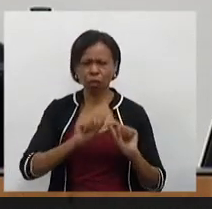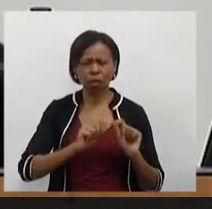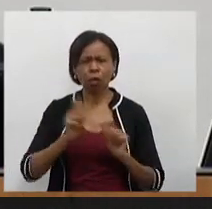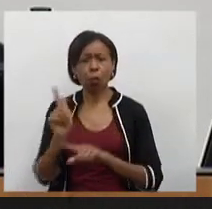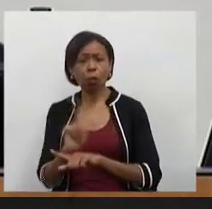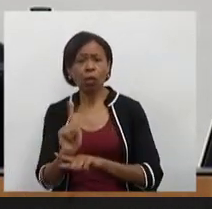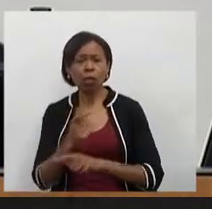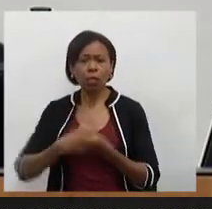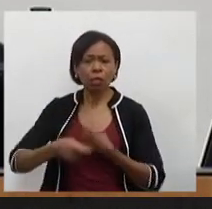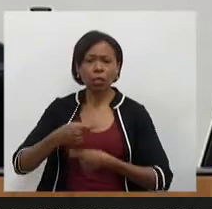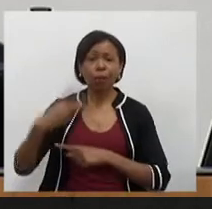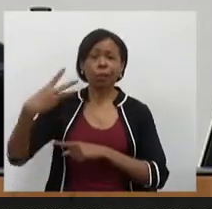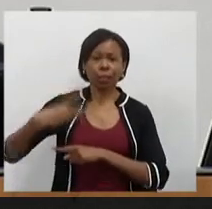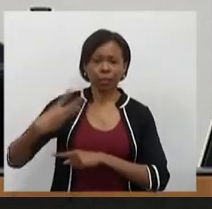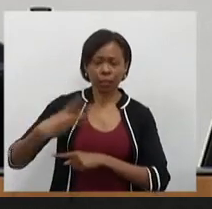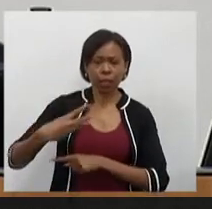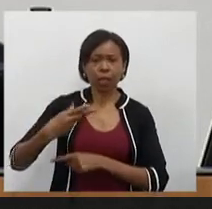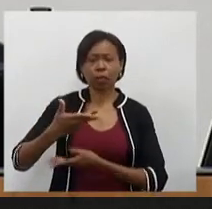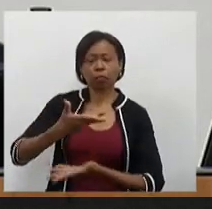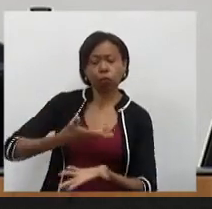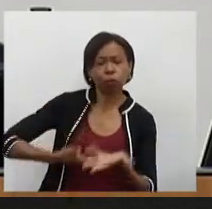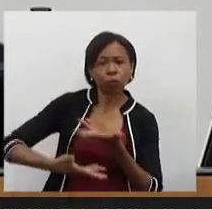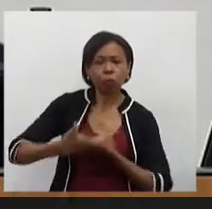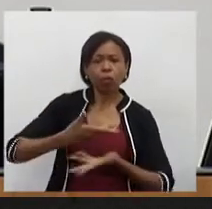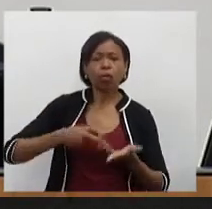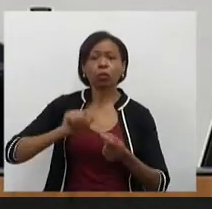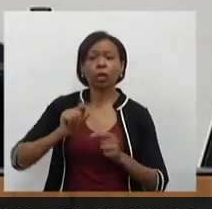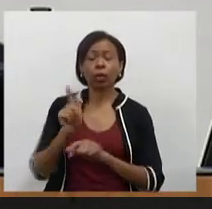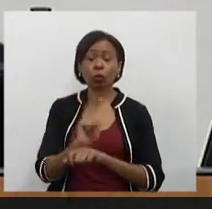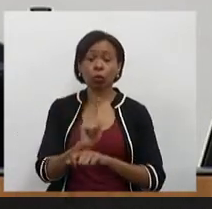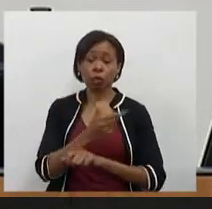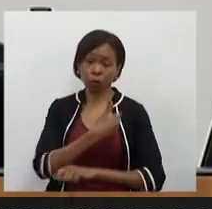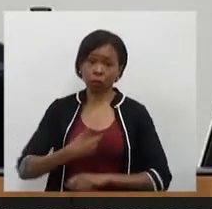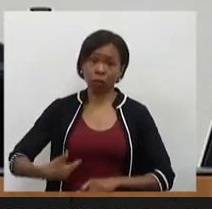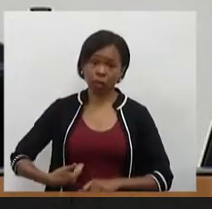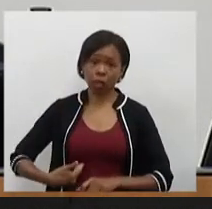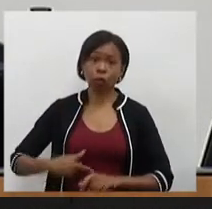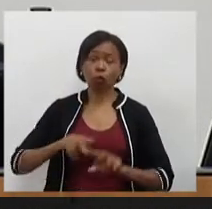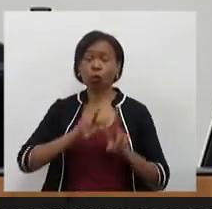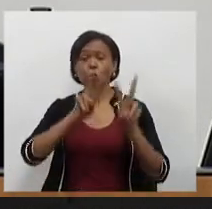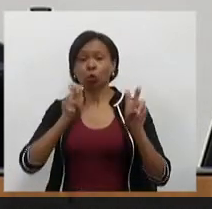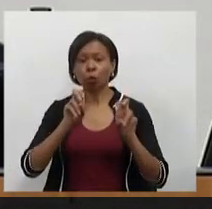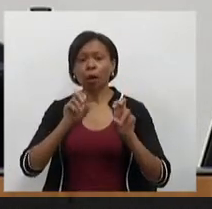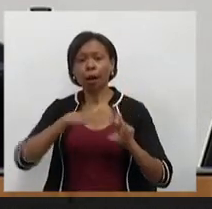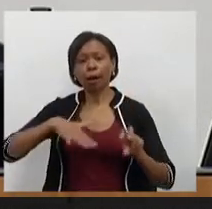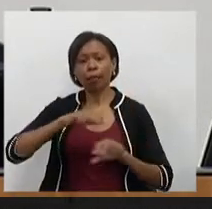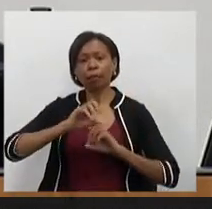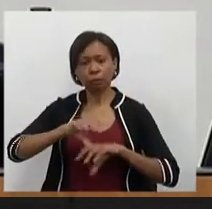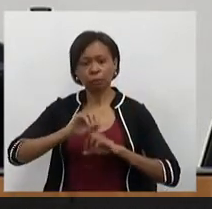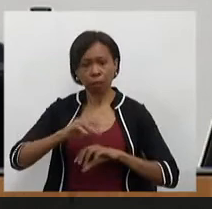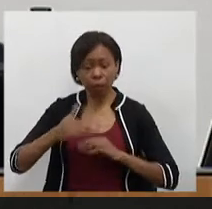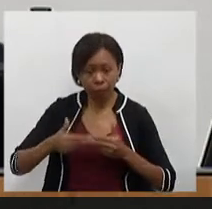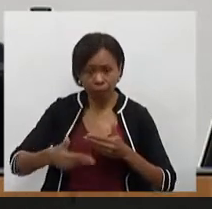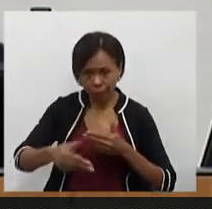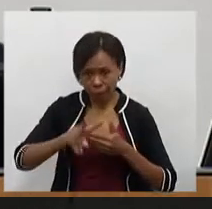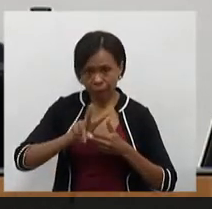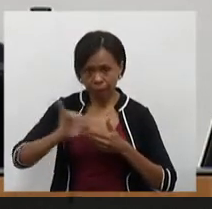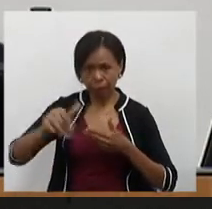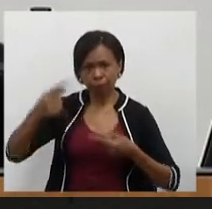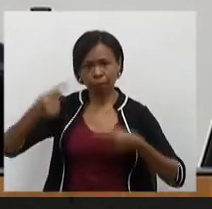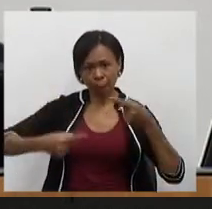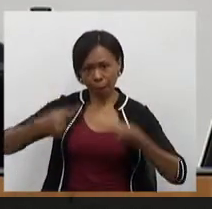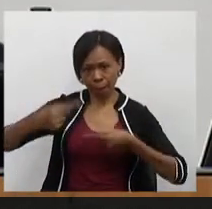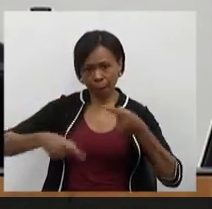gestão terceirizada, compartilhada do governo do Estado através da educação. Nós vamos debater aqui isso voltado